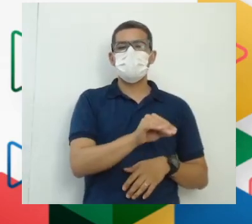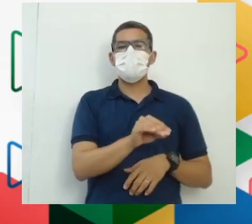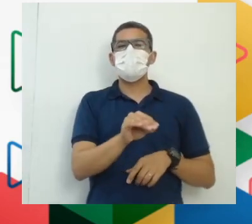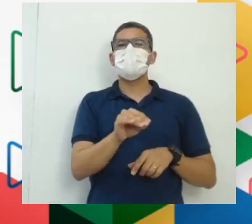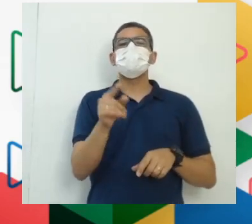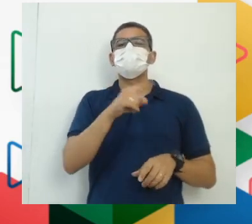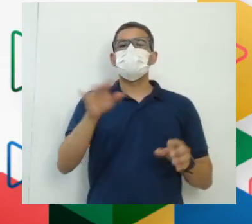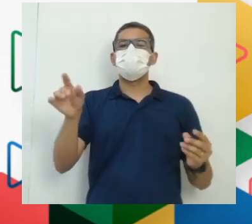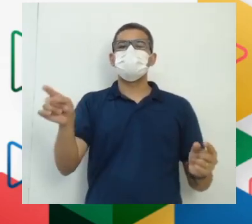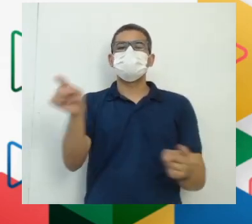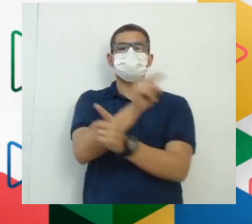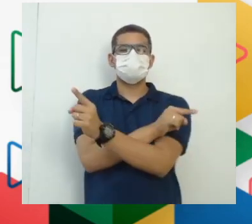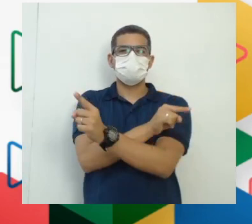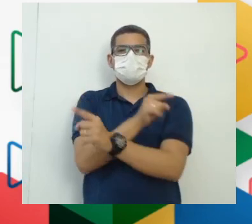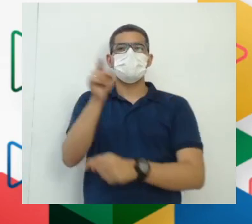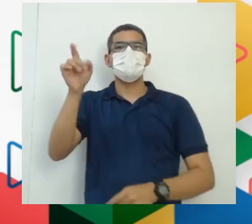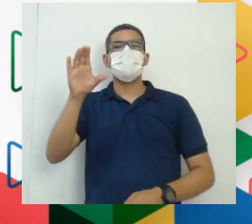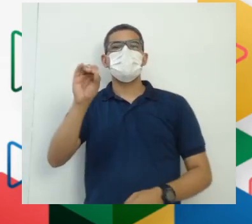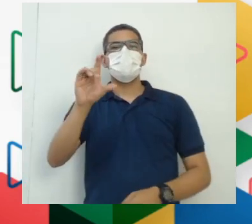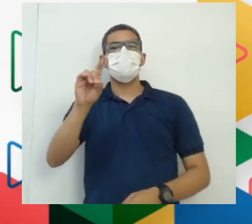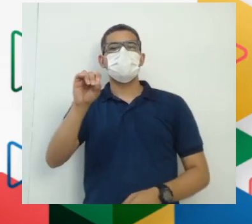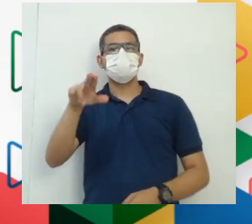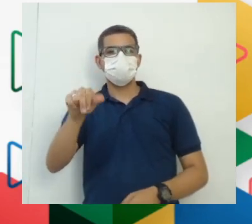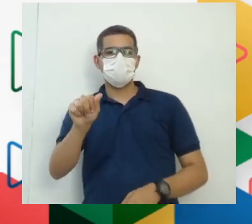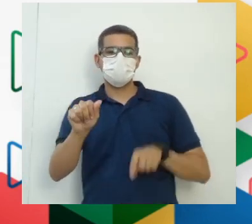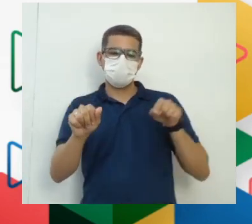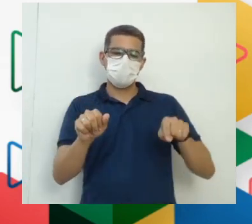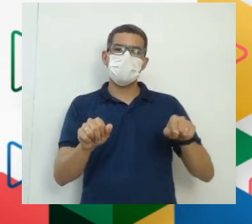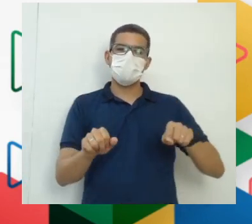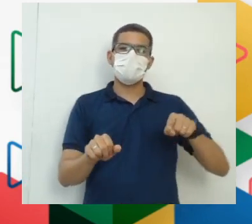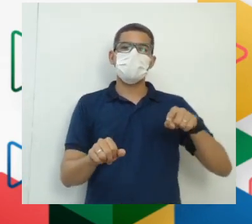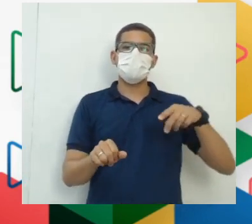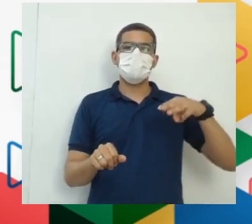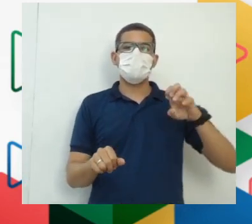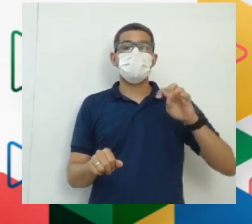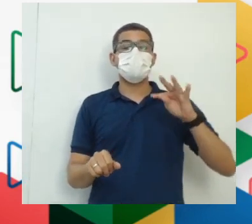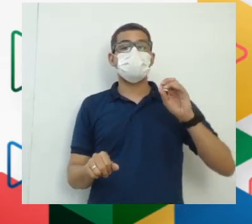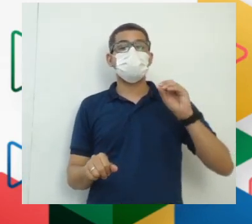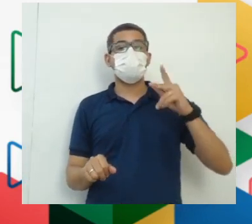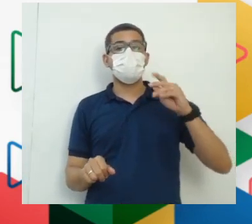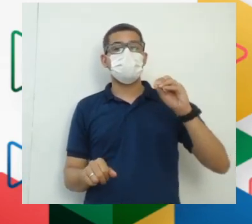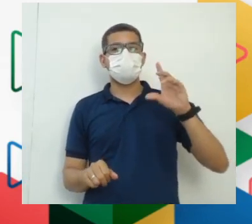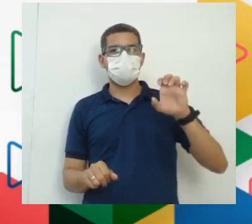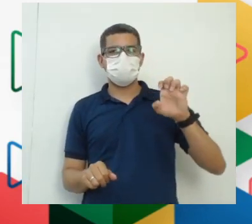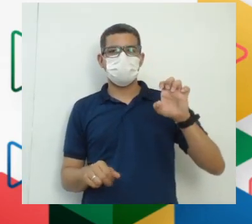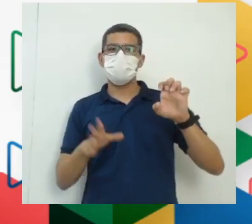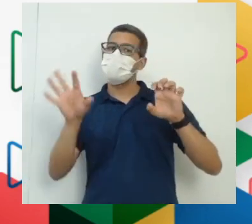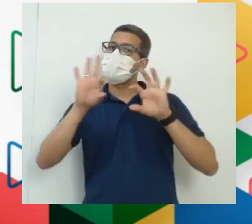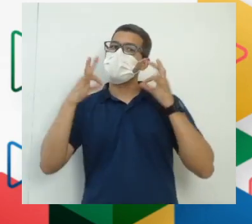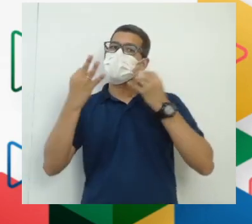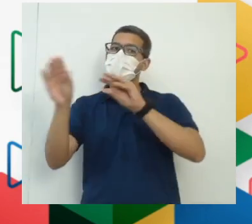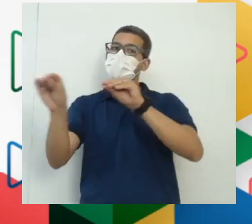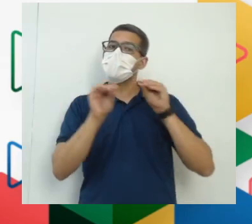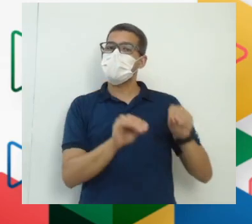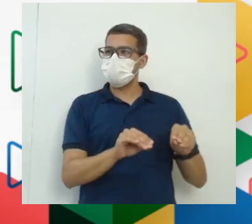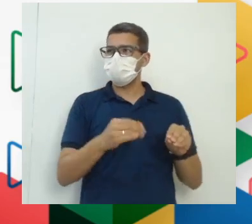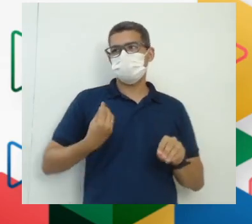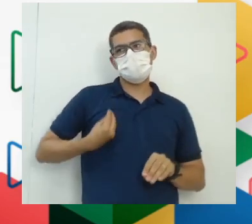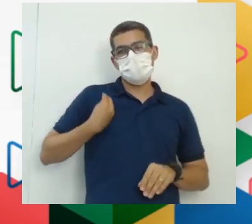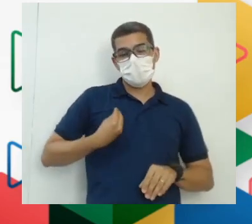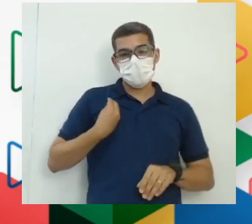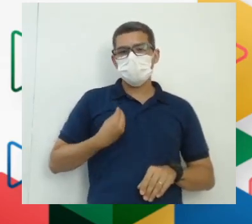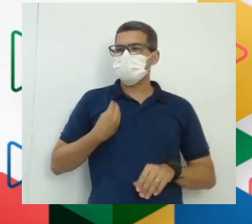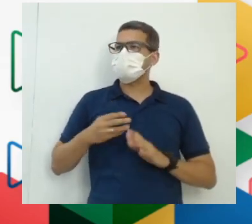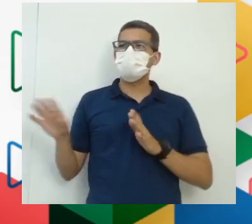ser metrópole aqui e Portugal agora é nossa colônia? Essa é a grande questão. Afinal de contas, a família está aqui, vivenciando aqui. Chegaram